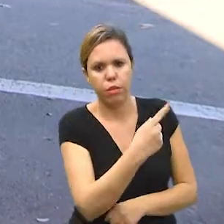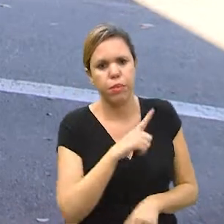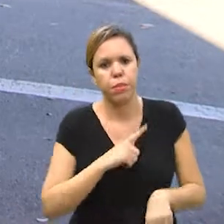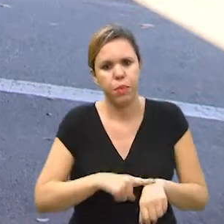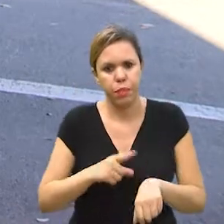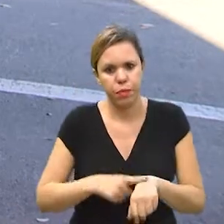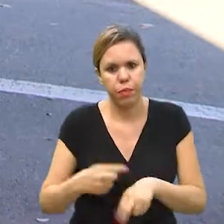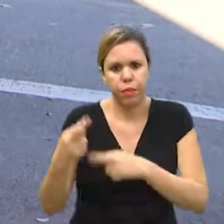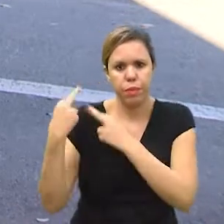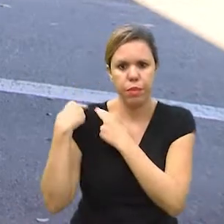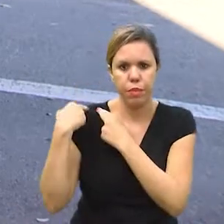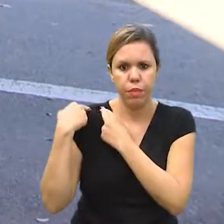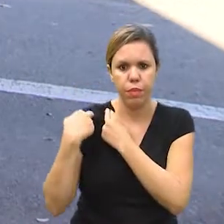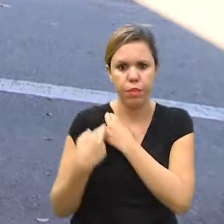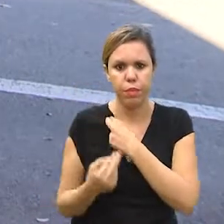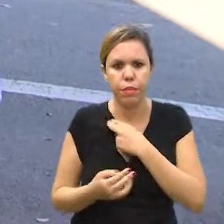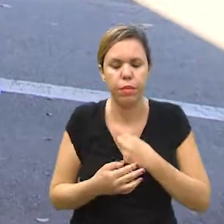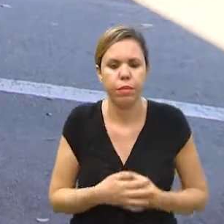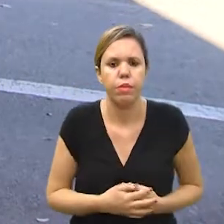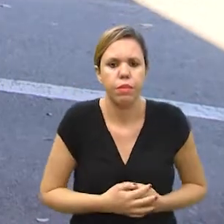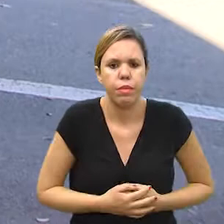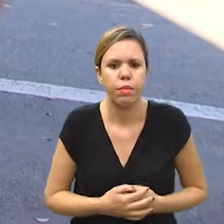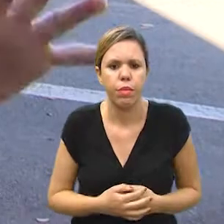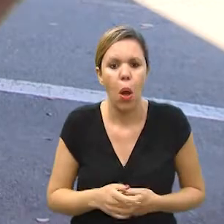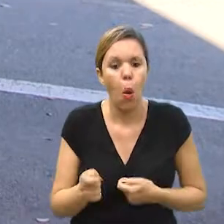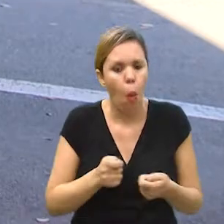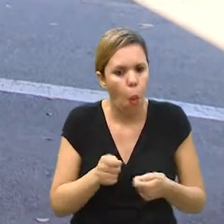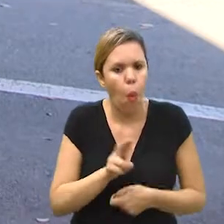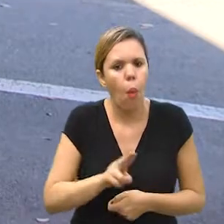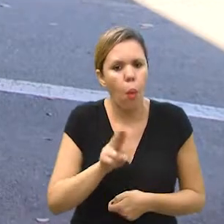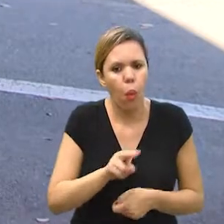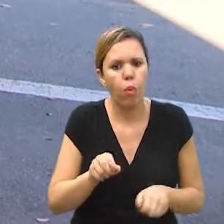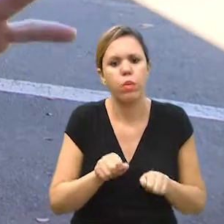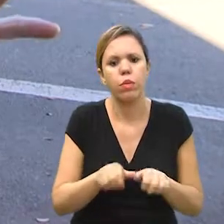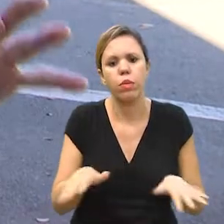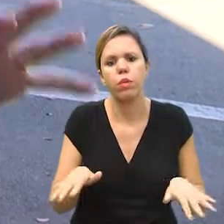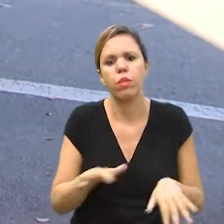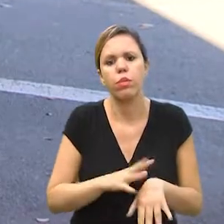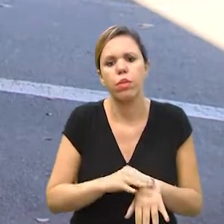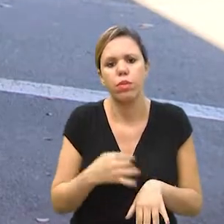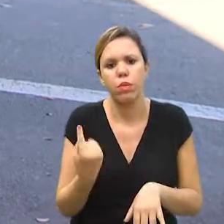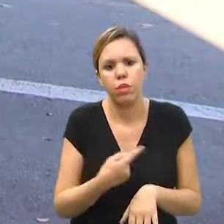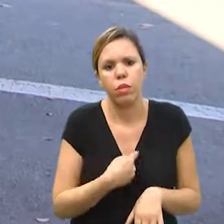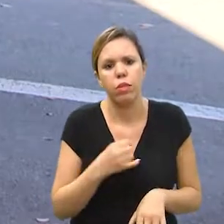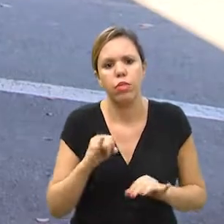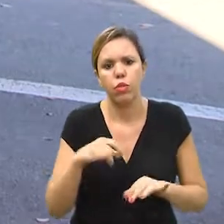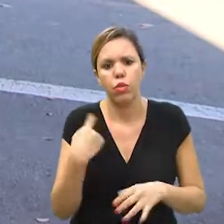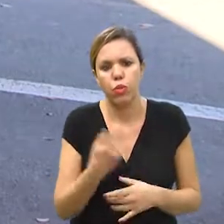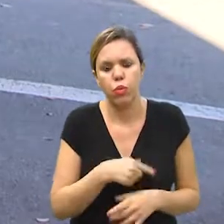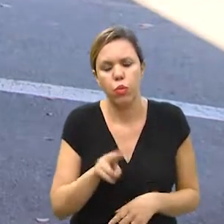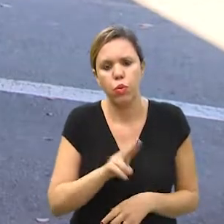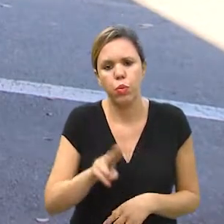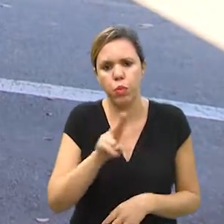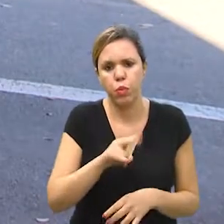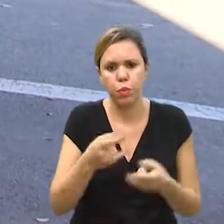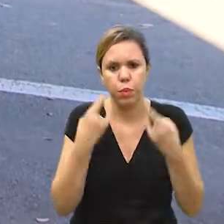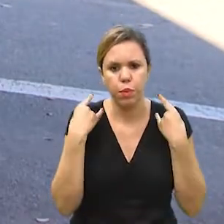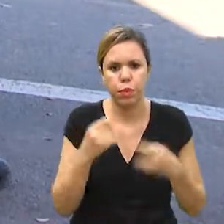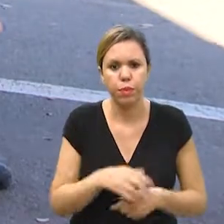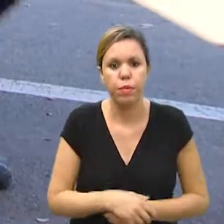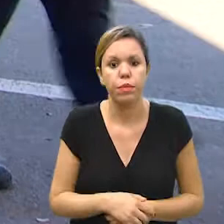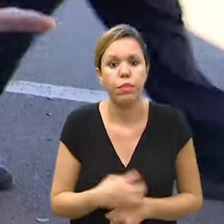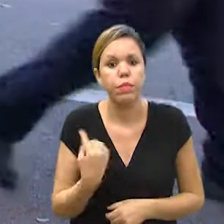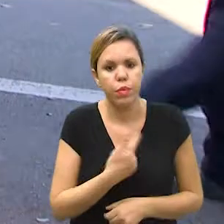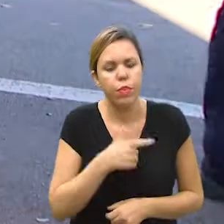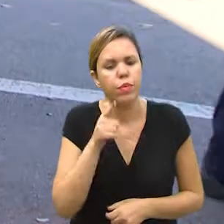é responsável por controlar a pandemia no nosso meio. Então, se todos nós usarmos máscara,